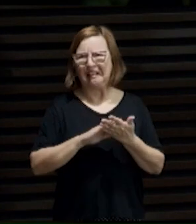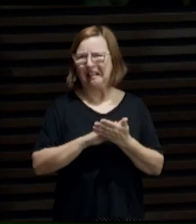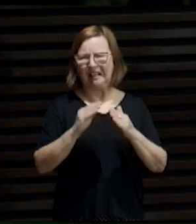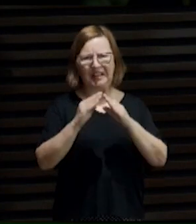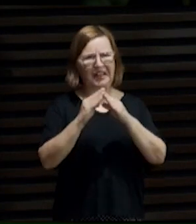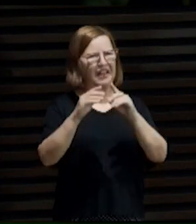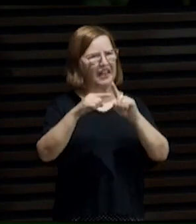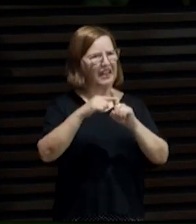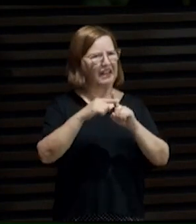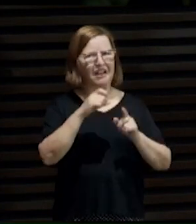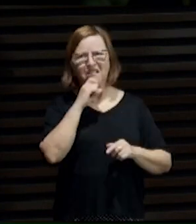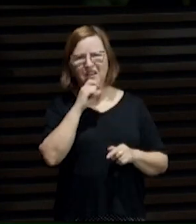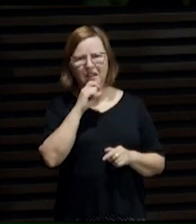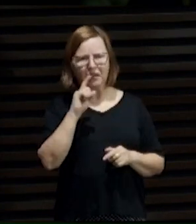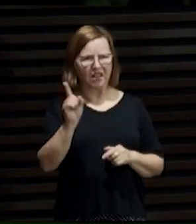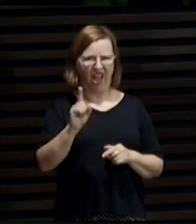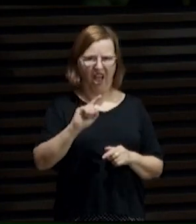está fria? Não, você está frio.